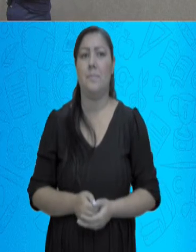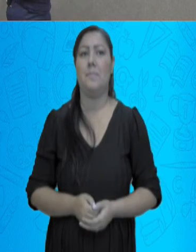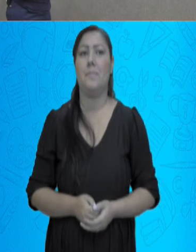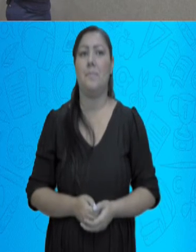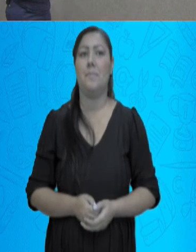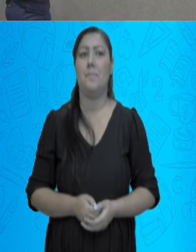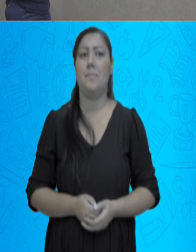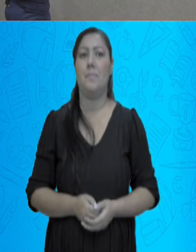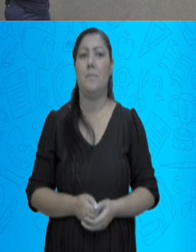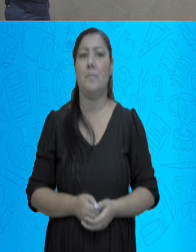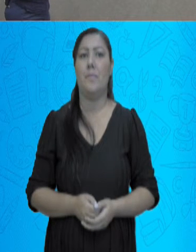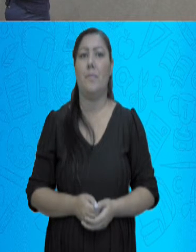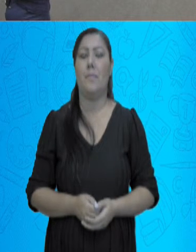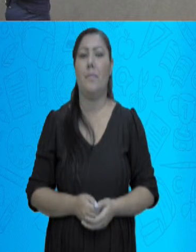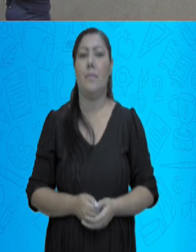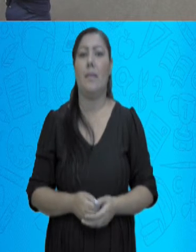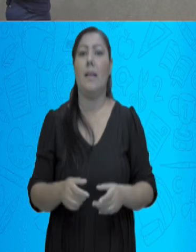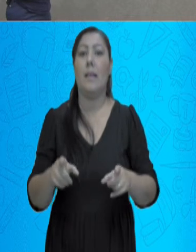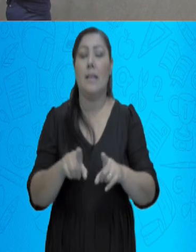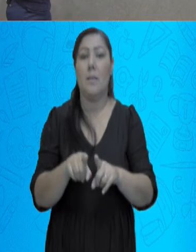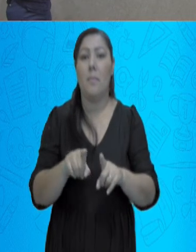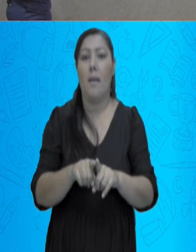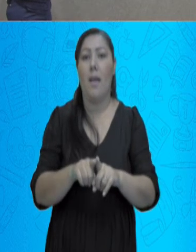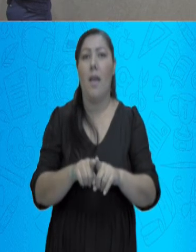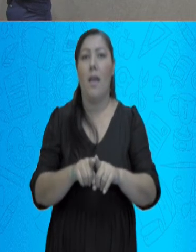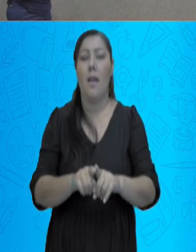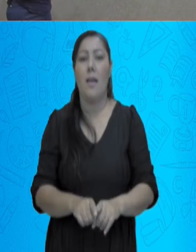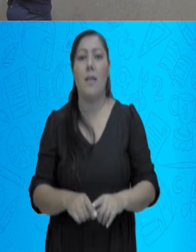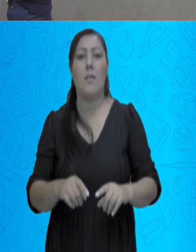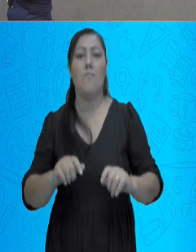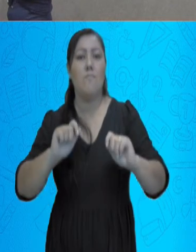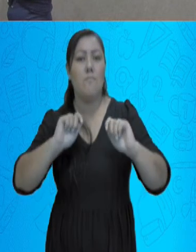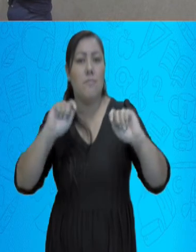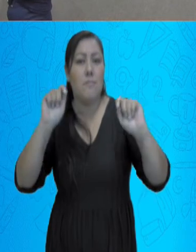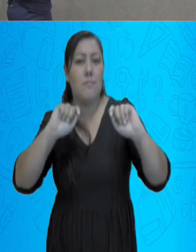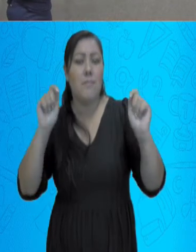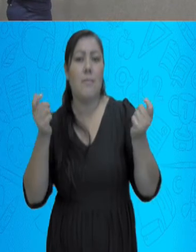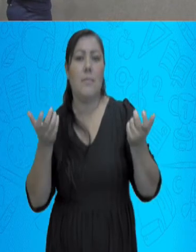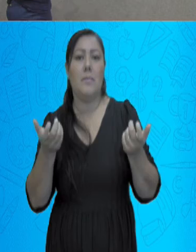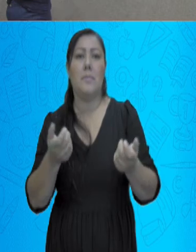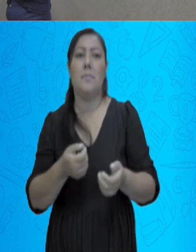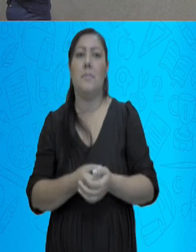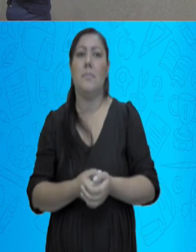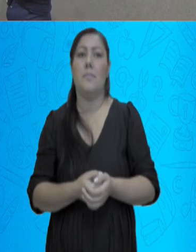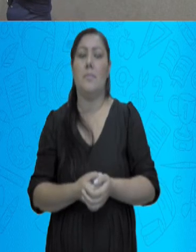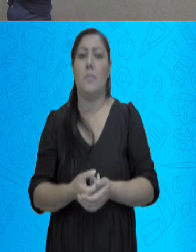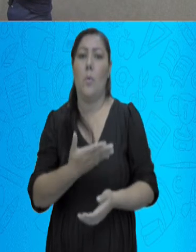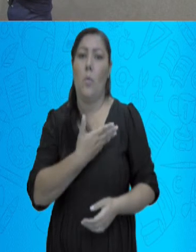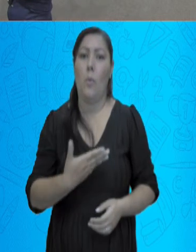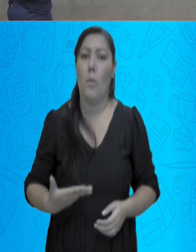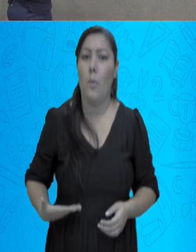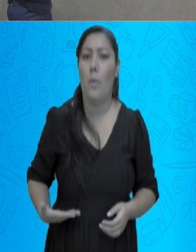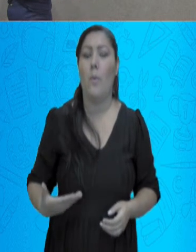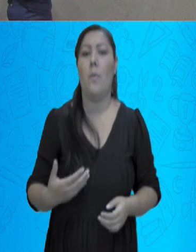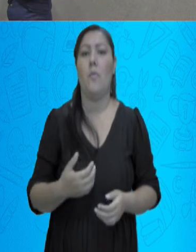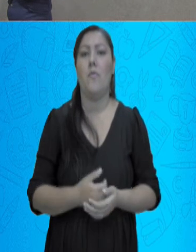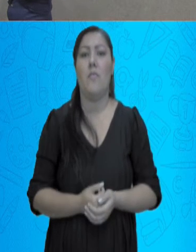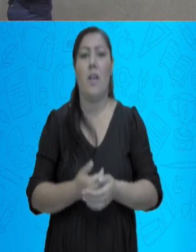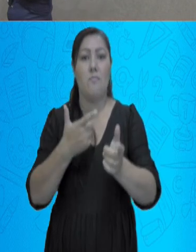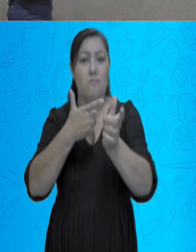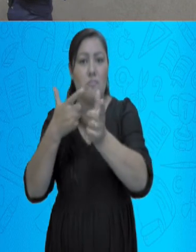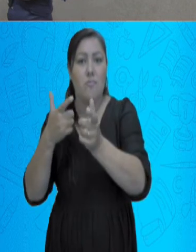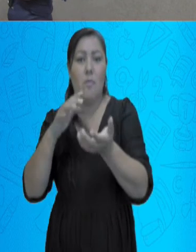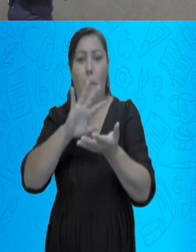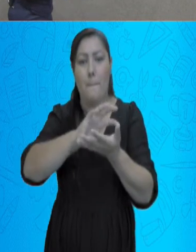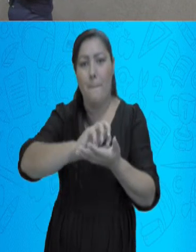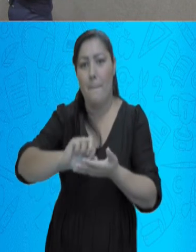Eles podem ser vistos também nas campanhas de governo, como nós citamos, né, de saúde, desarmamento, contra